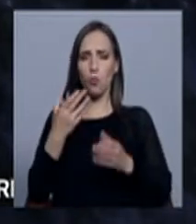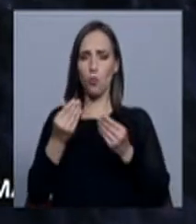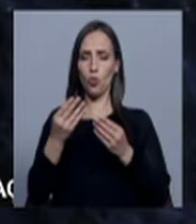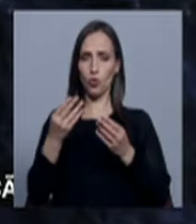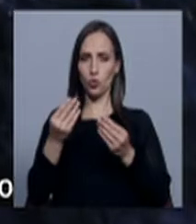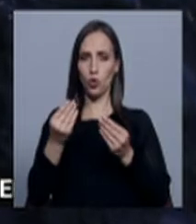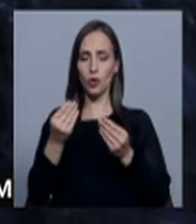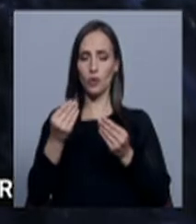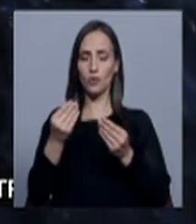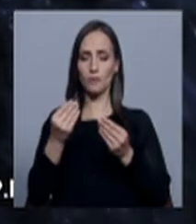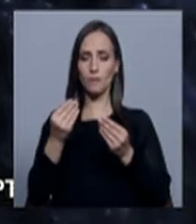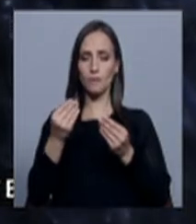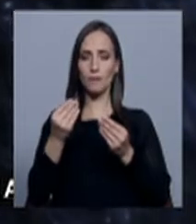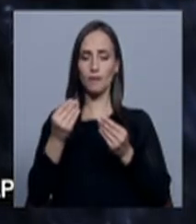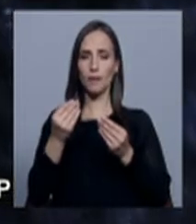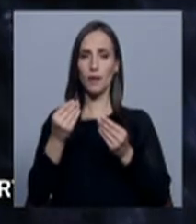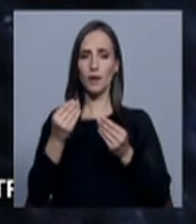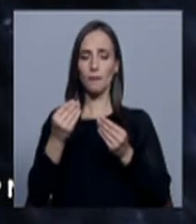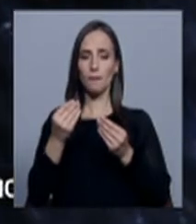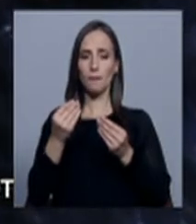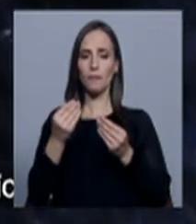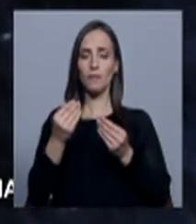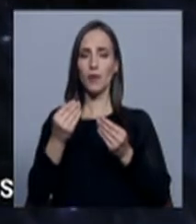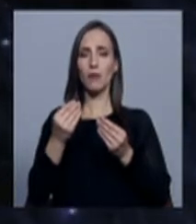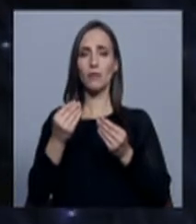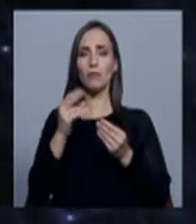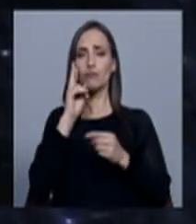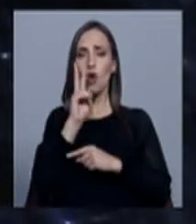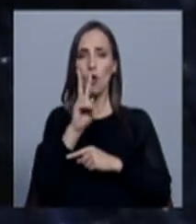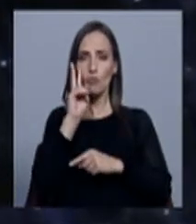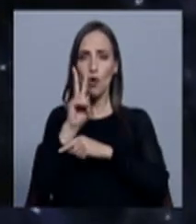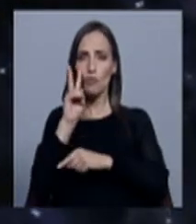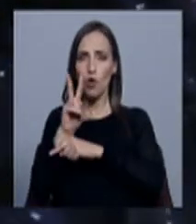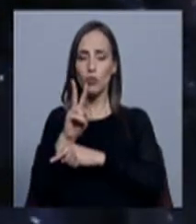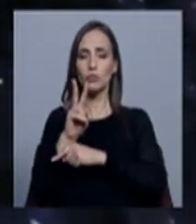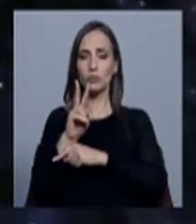a POX 186, que nestas observações feitas pelo